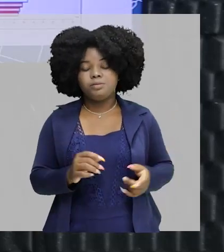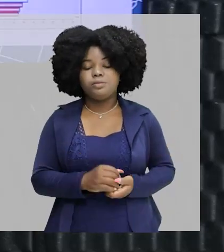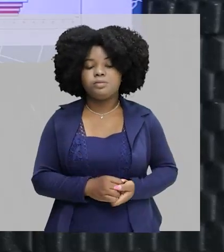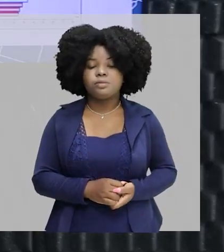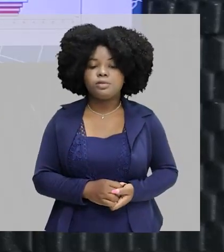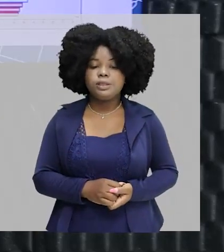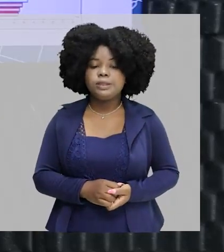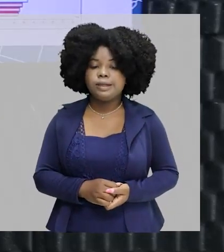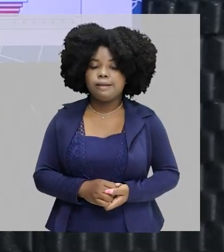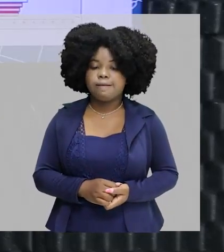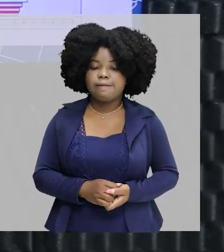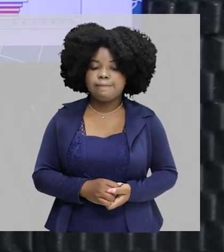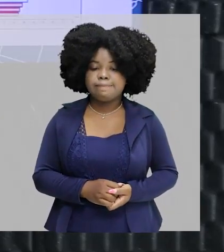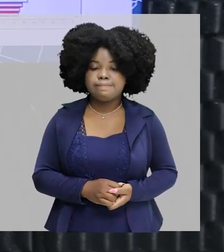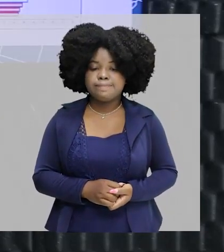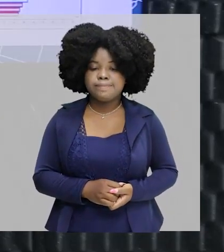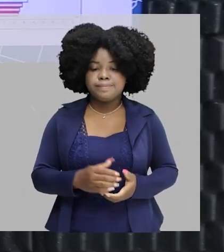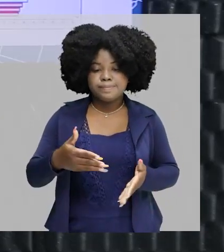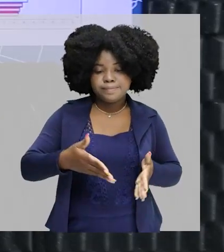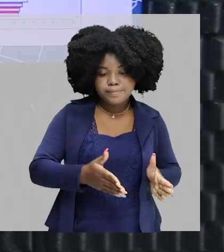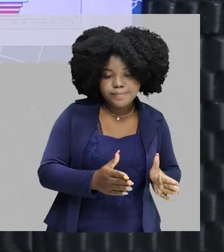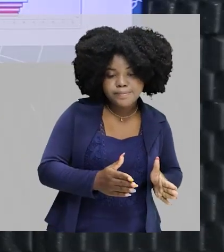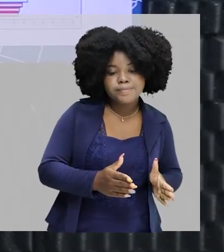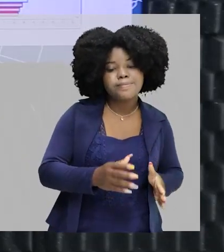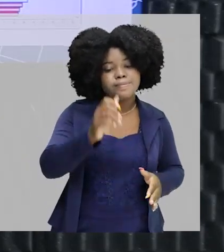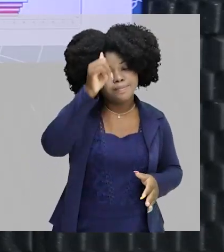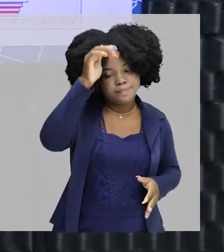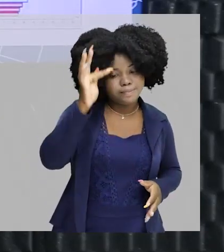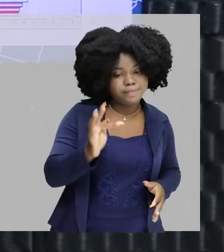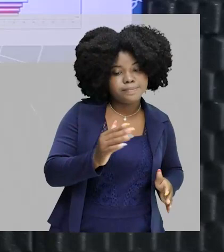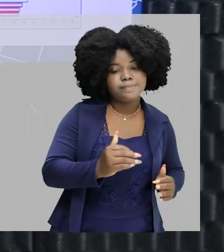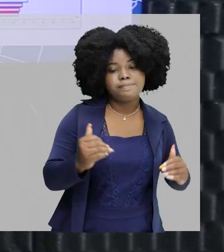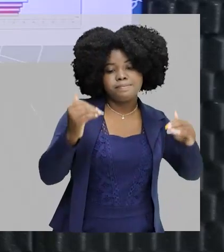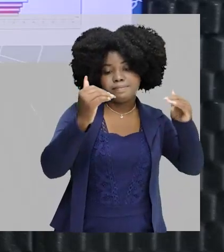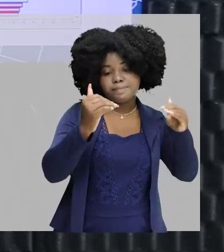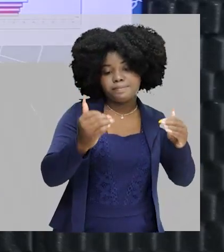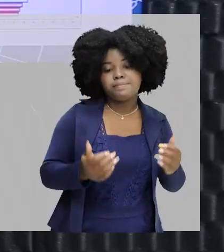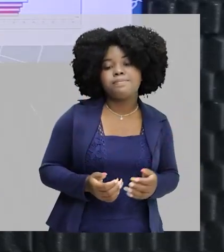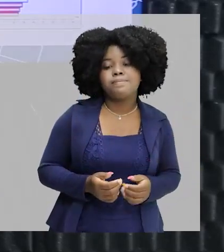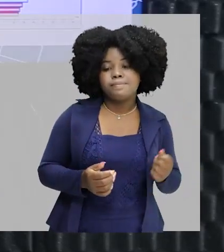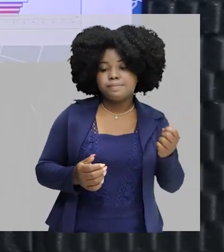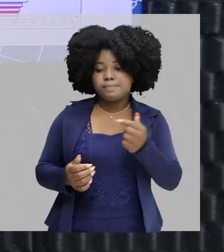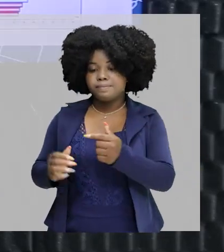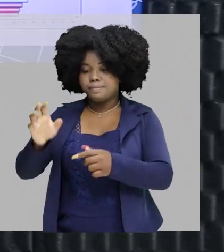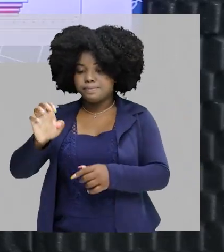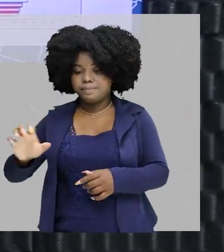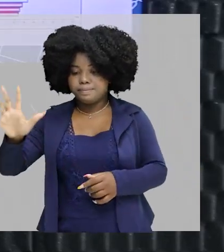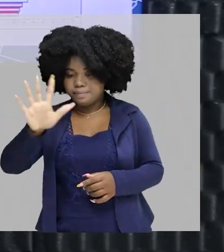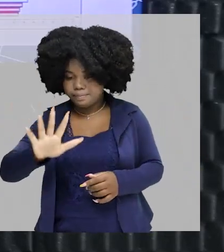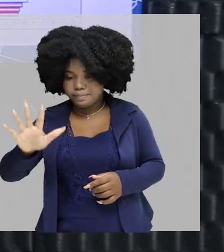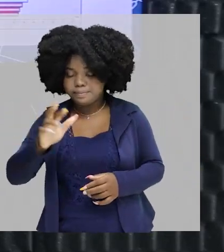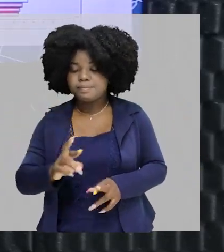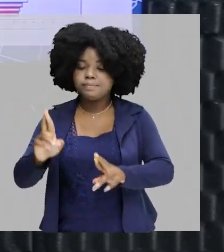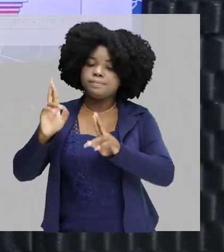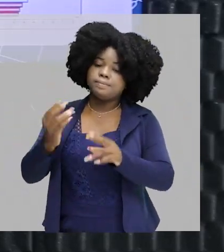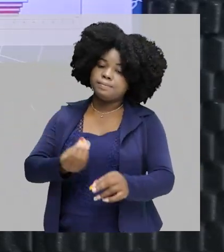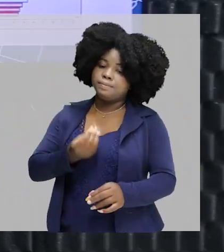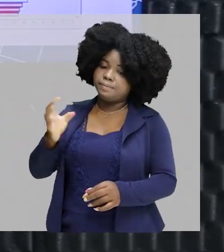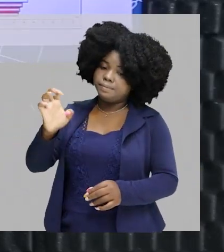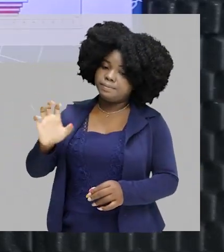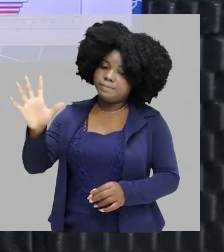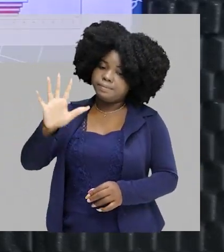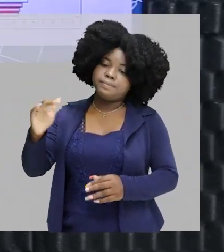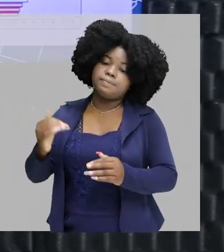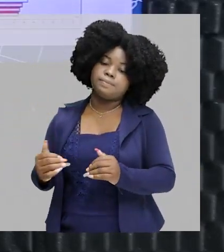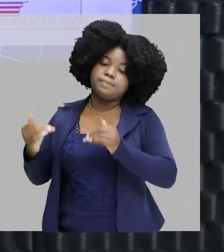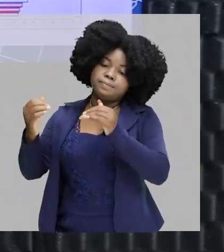né? A taxa de natalidade da África é altíssima quando comparada com os dados europeus e a expectativa de vida da Europa é